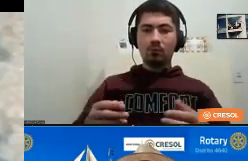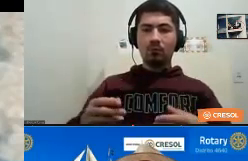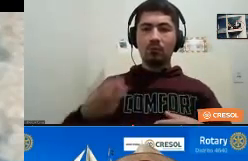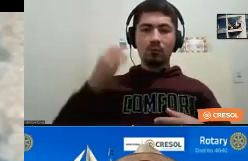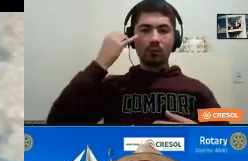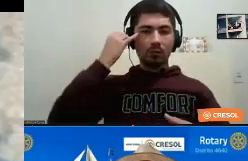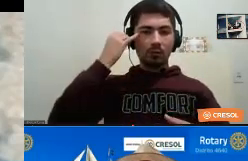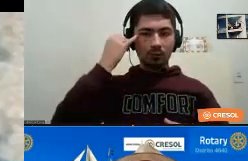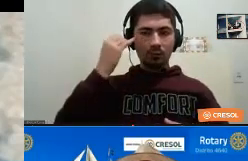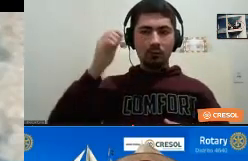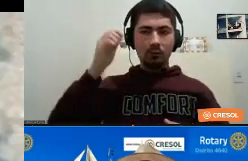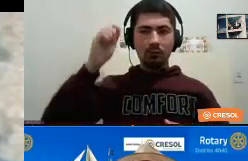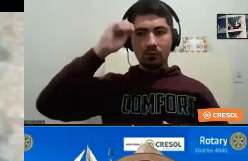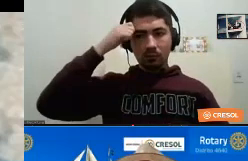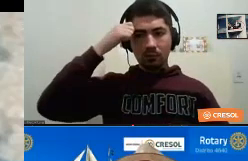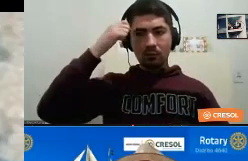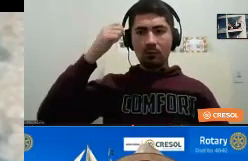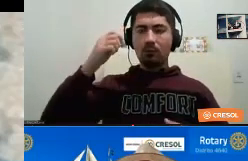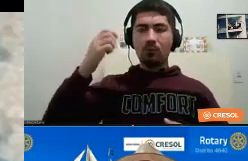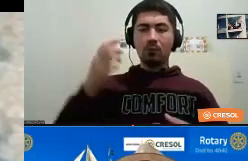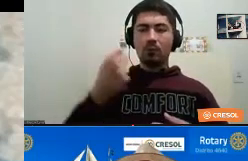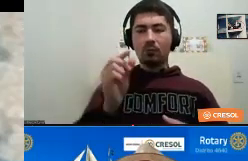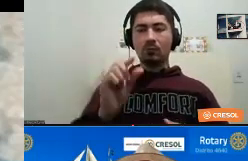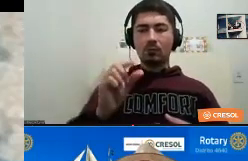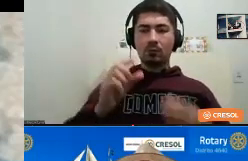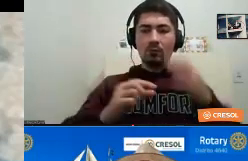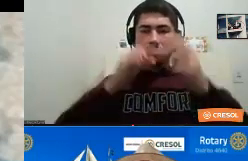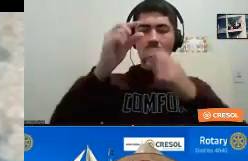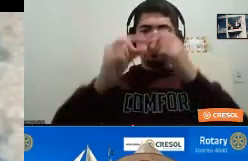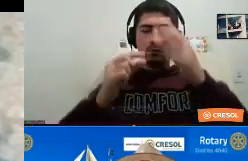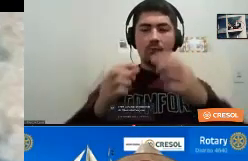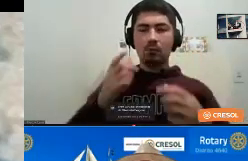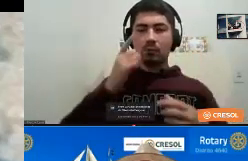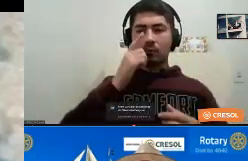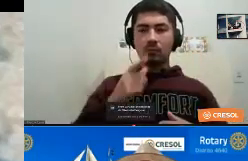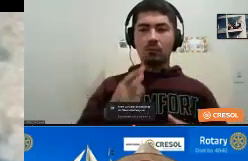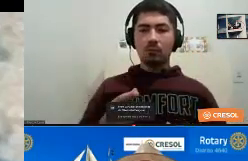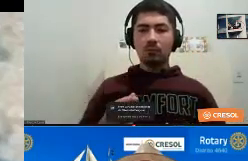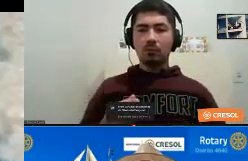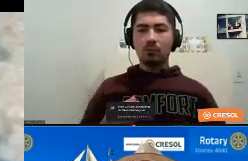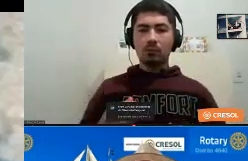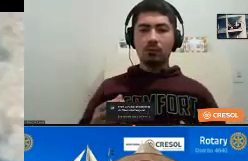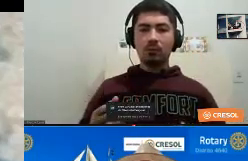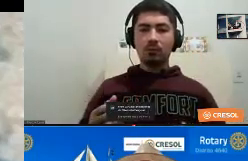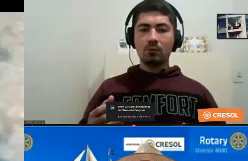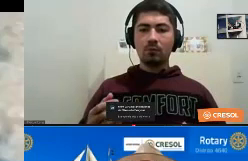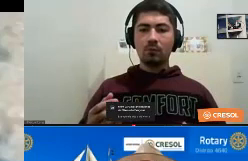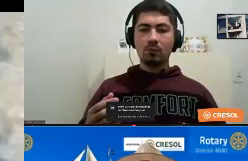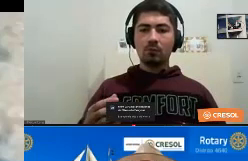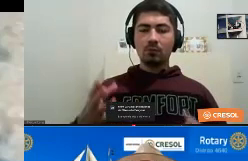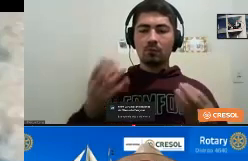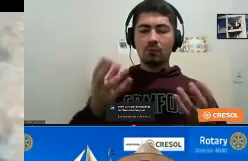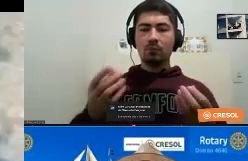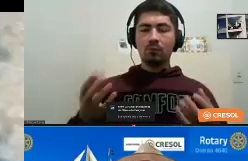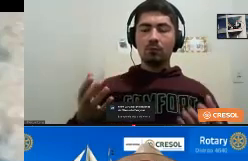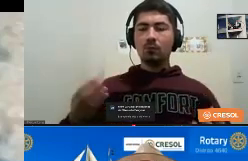Latina, enfim, vai para algum lugar, um pedaço de dinheiro que eu estou contribuindo. Sinto feliz, muito feliz. Você não